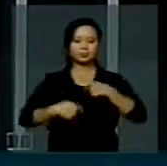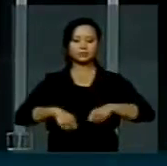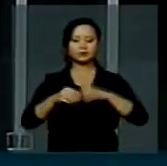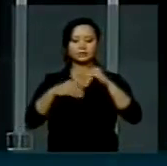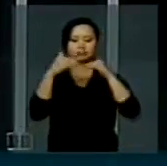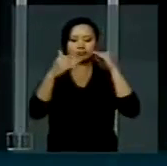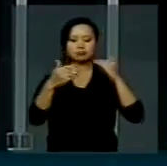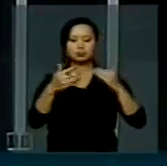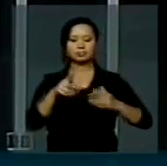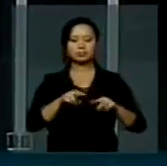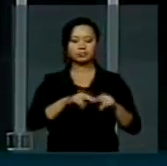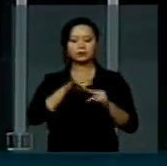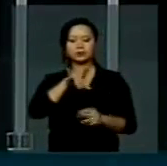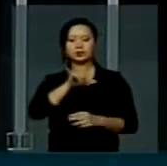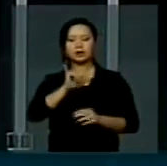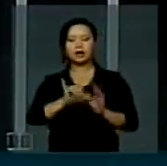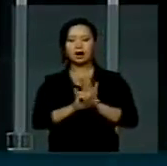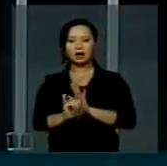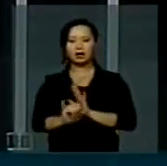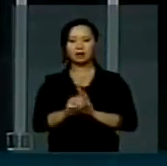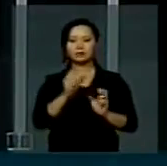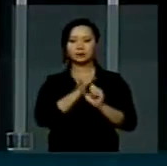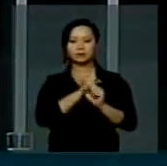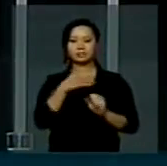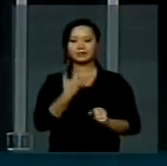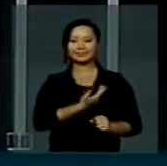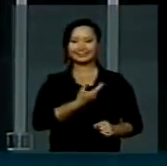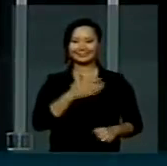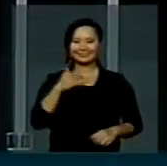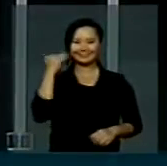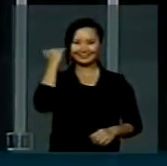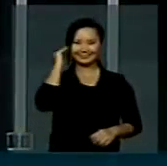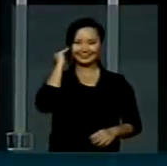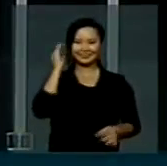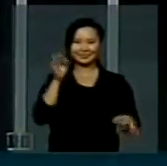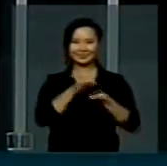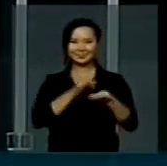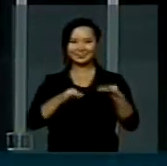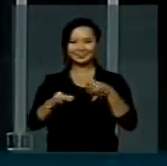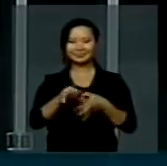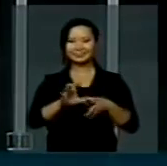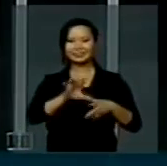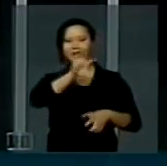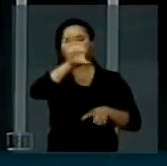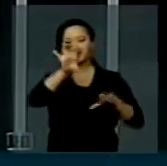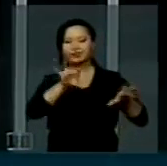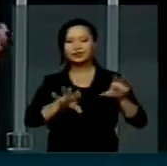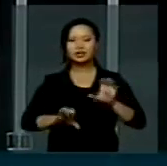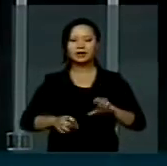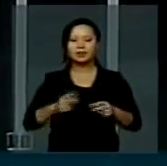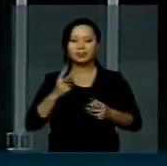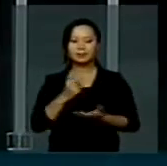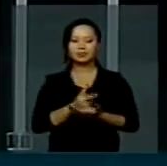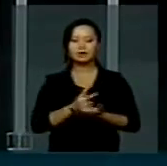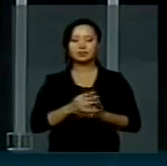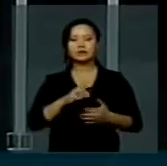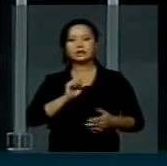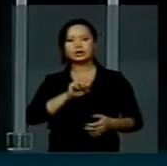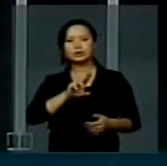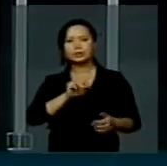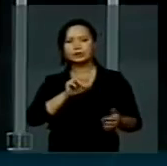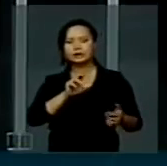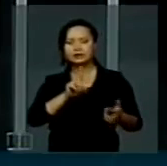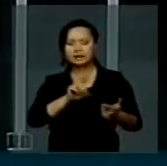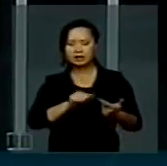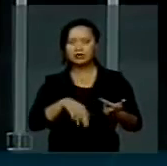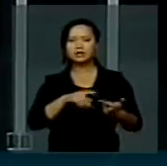orçamentária, compreendemos que os organismos regionais, tanto as superintendências de desenvolvimento, SUDENE, SUDECO, SUDAM,